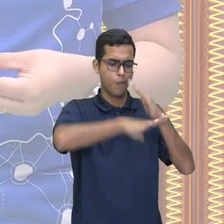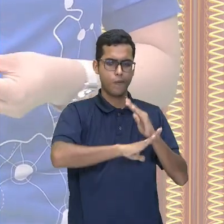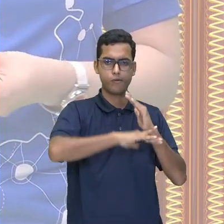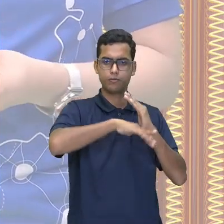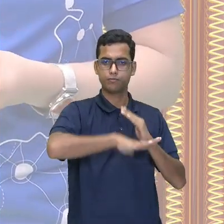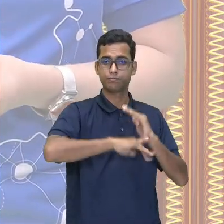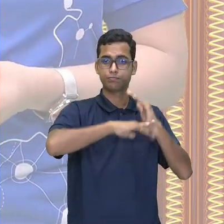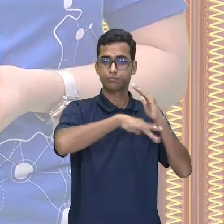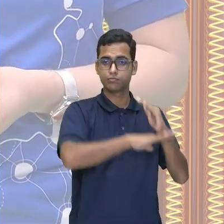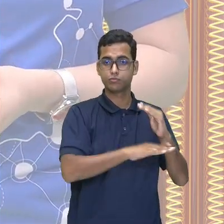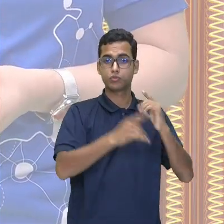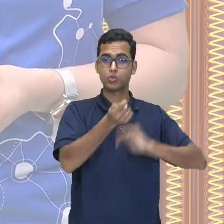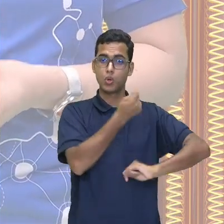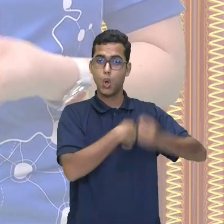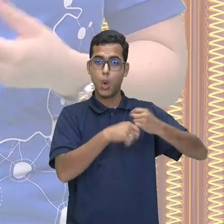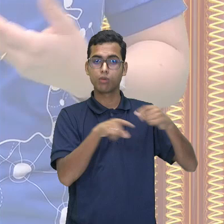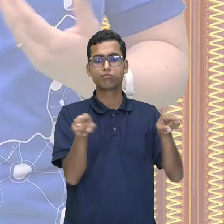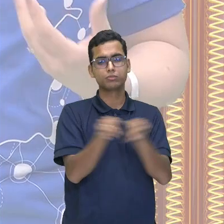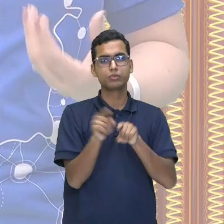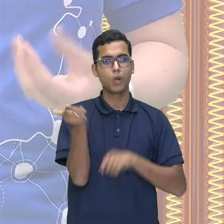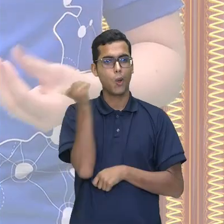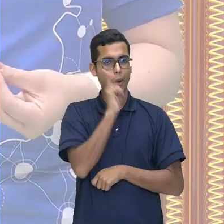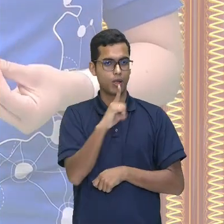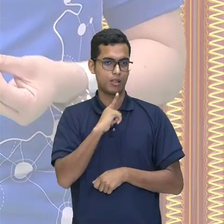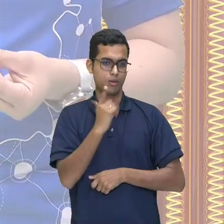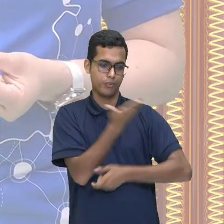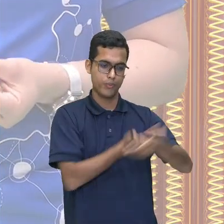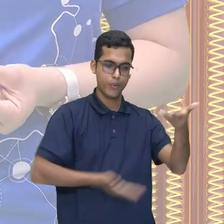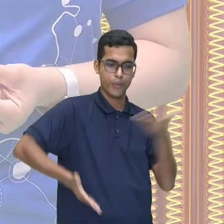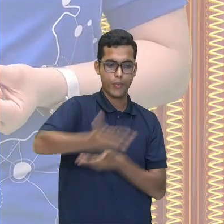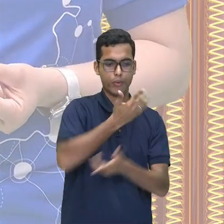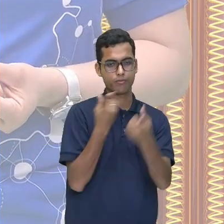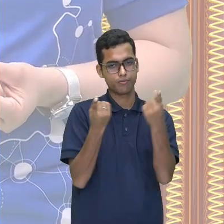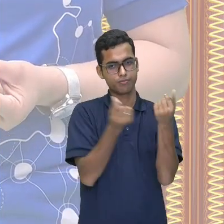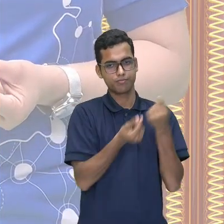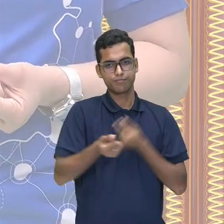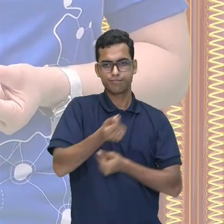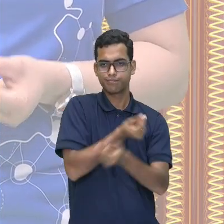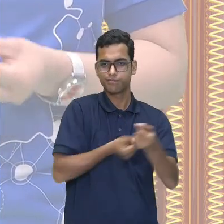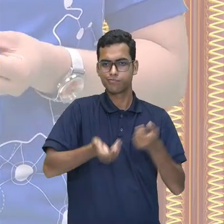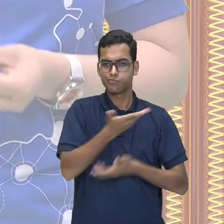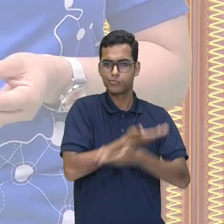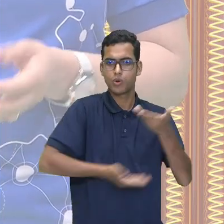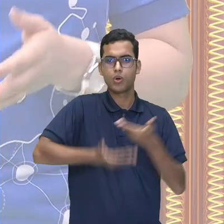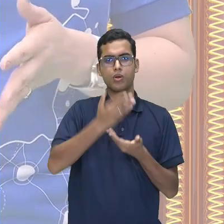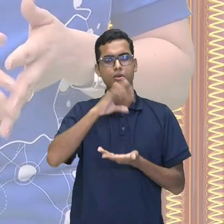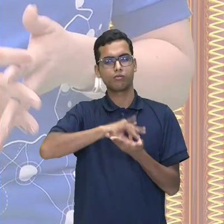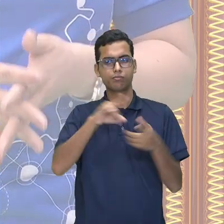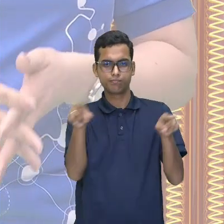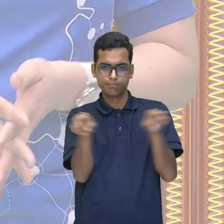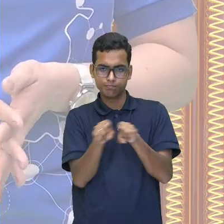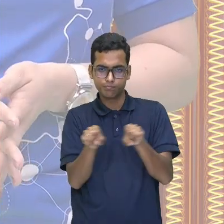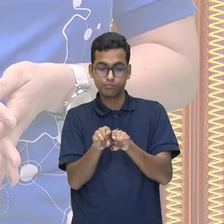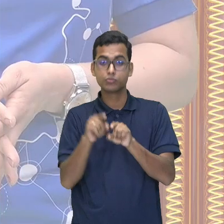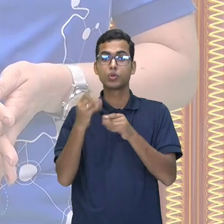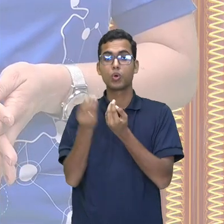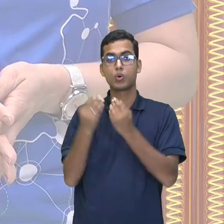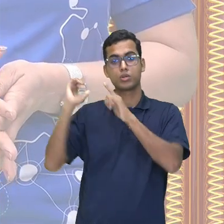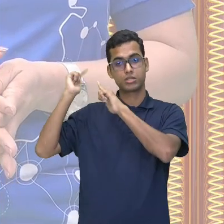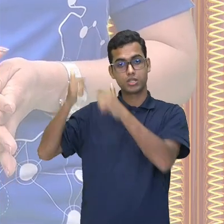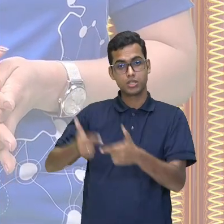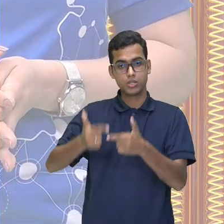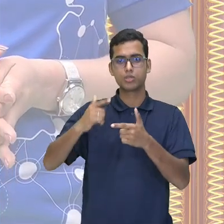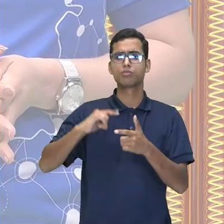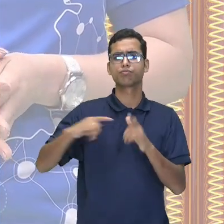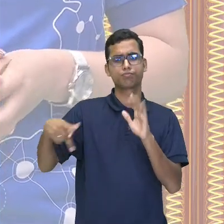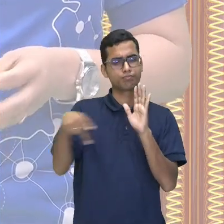que a economia local também gire de acordo com a presença dessa habitação típica das comunidades